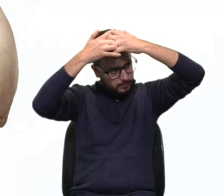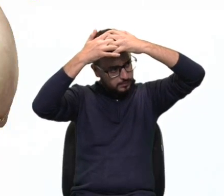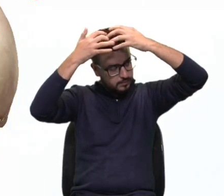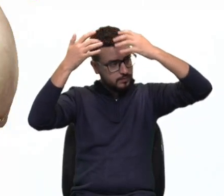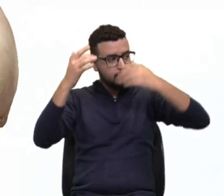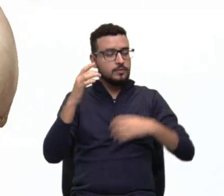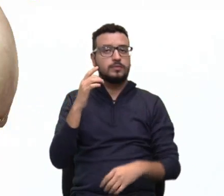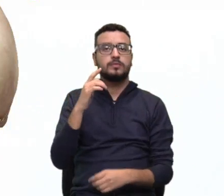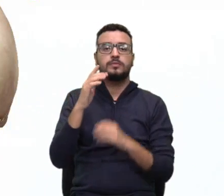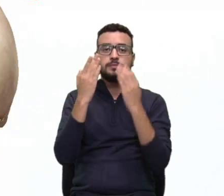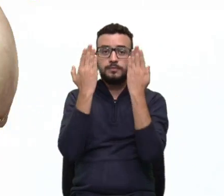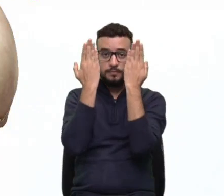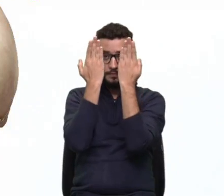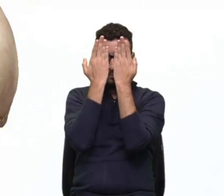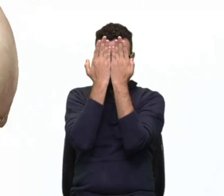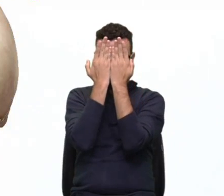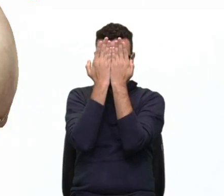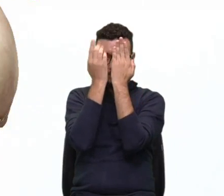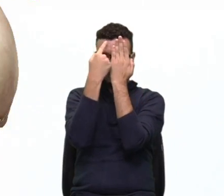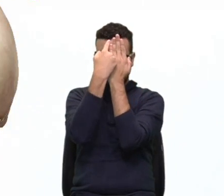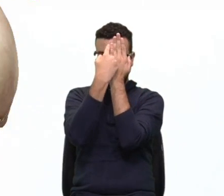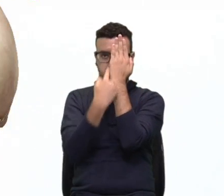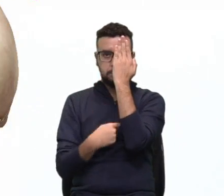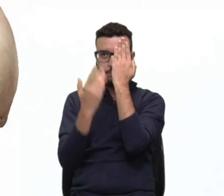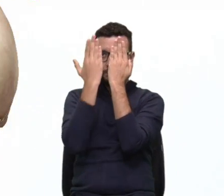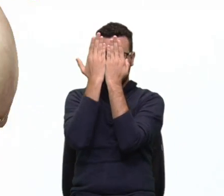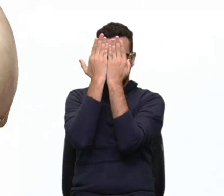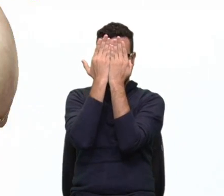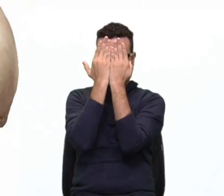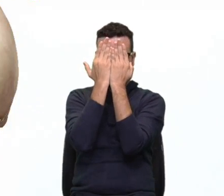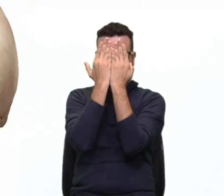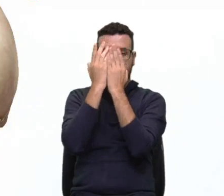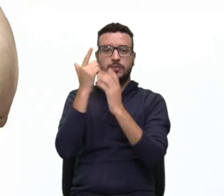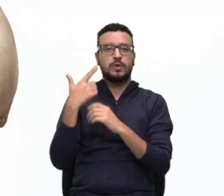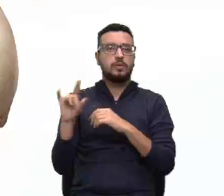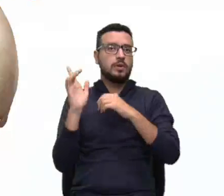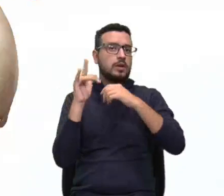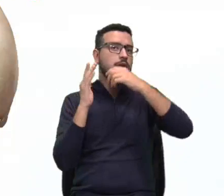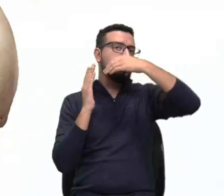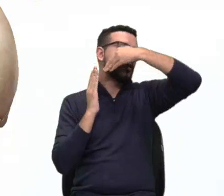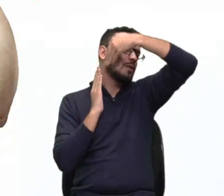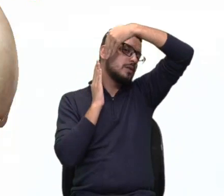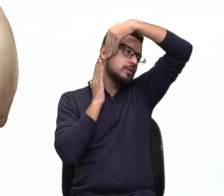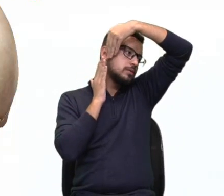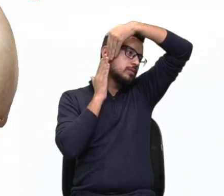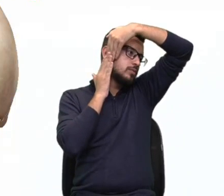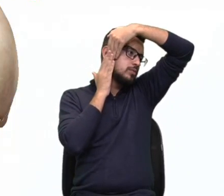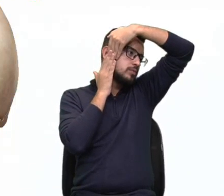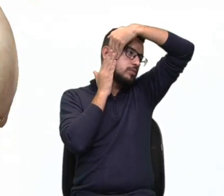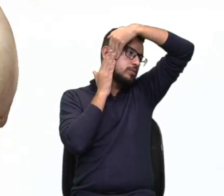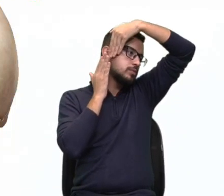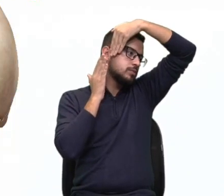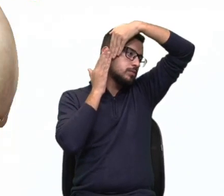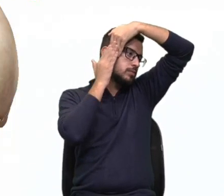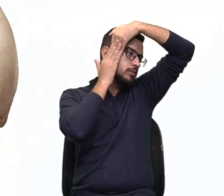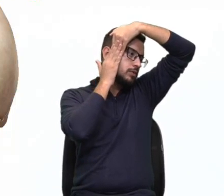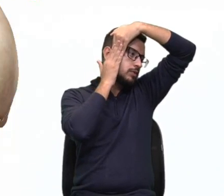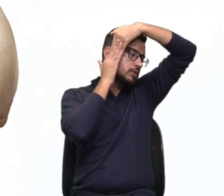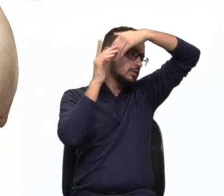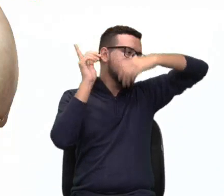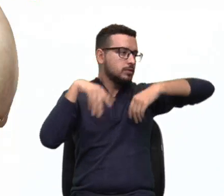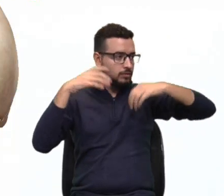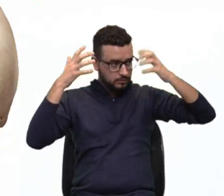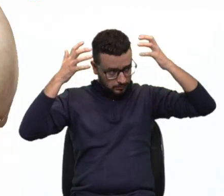sutura plana, outra é sutura escamosa e a